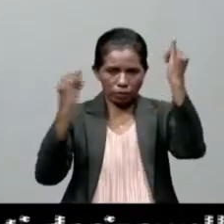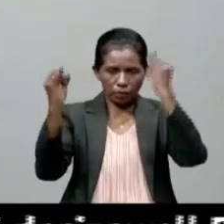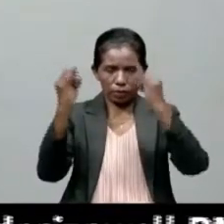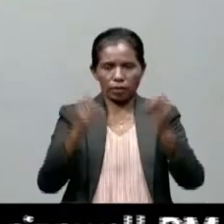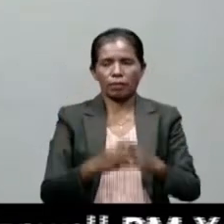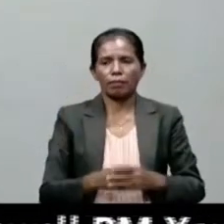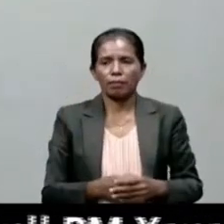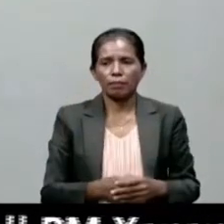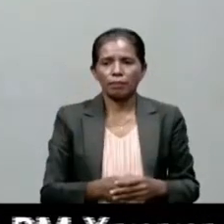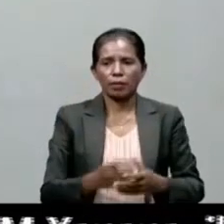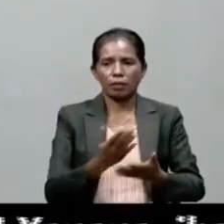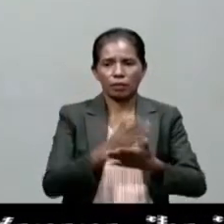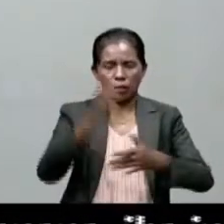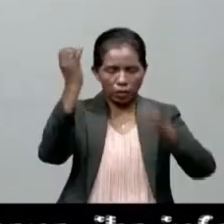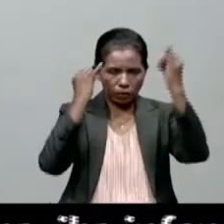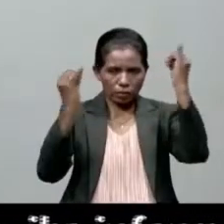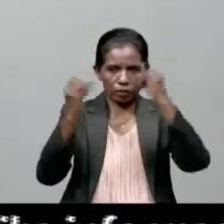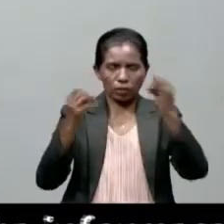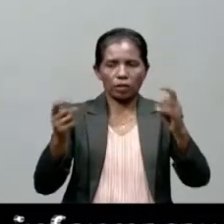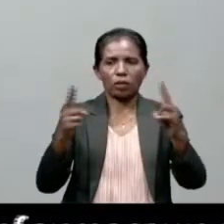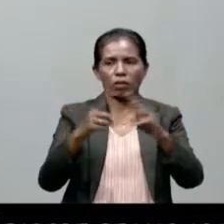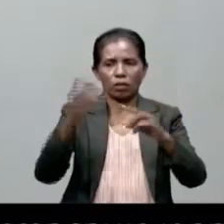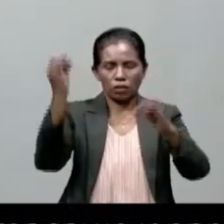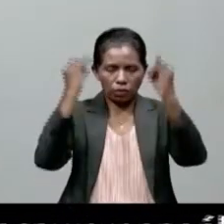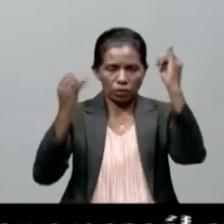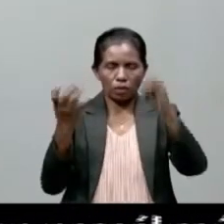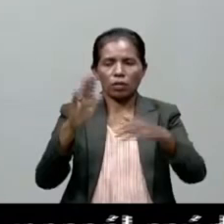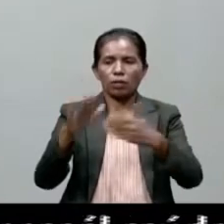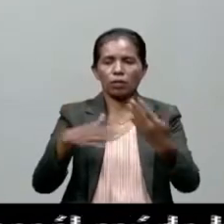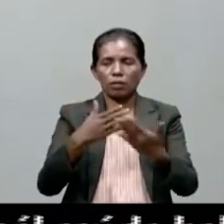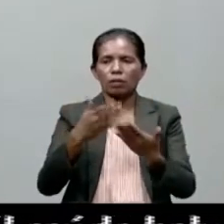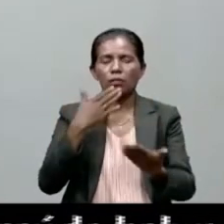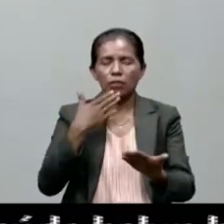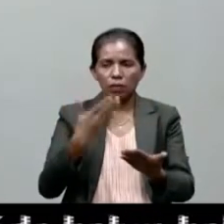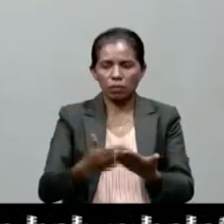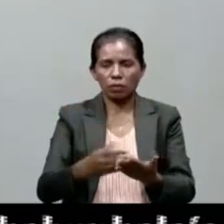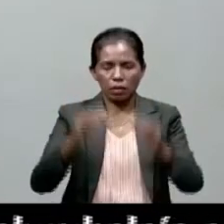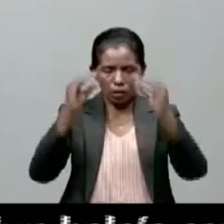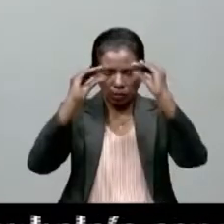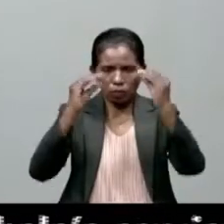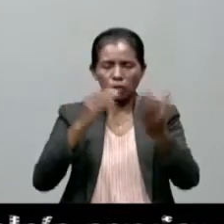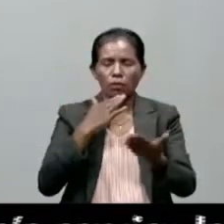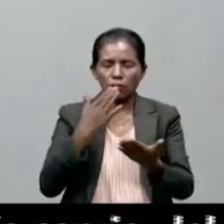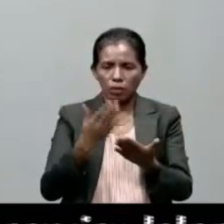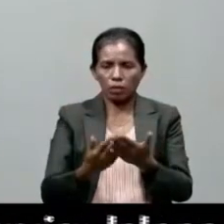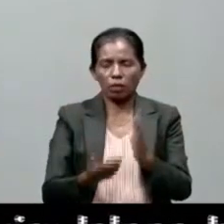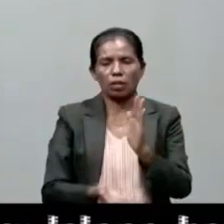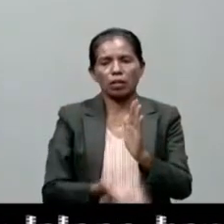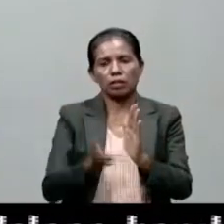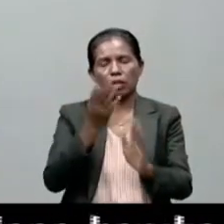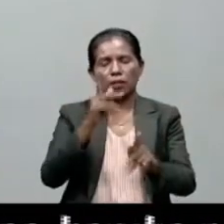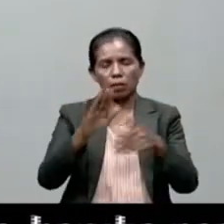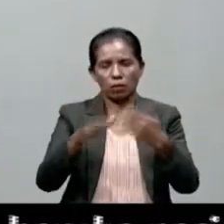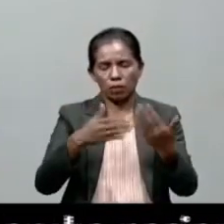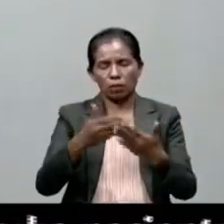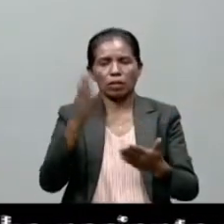sensibilisasi. Ya, sensibilisasi. O informação ser de qualidade educativo a tu hasai é mania